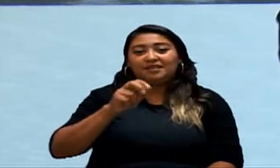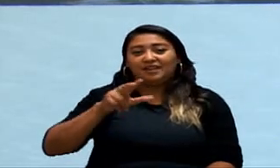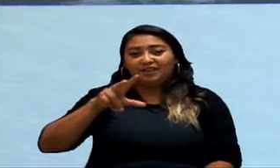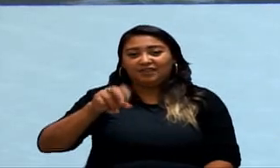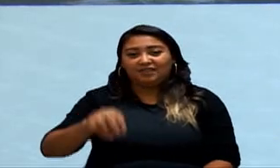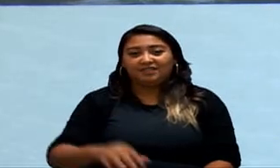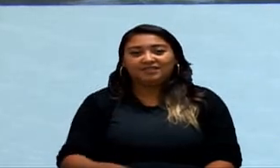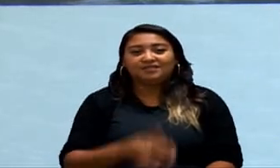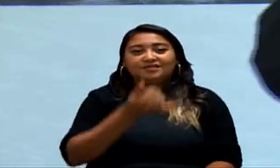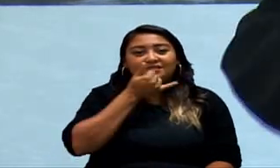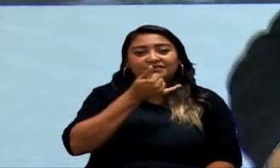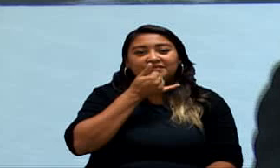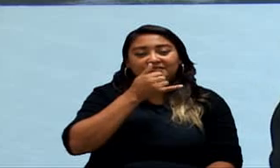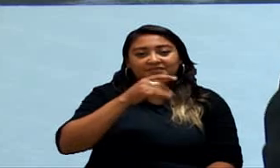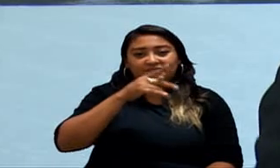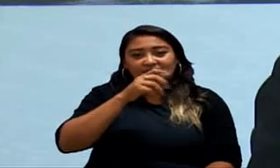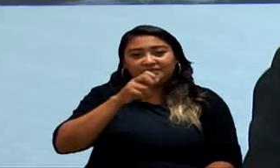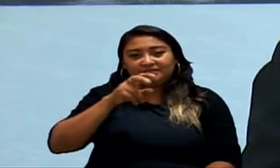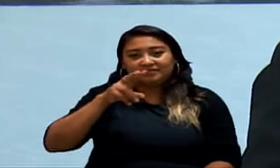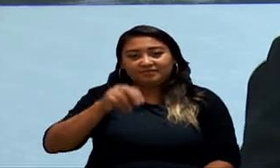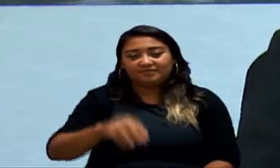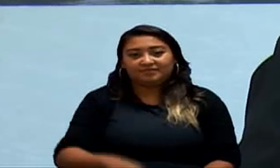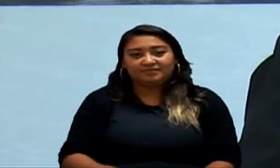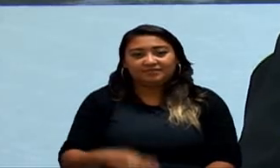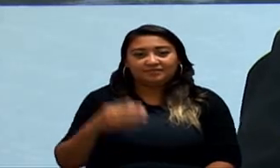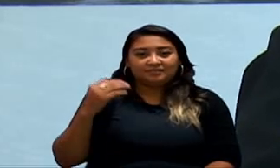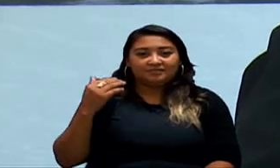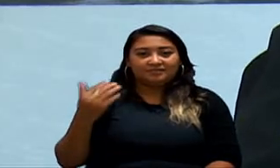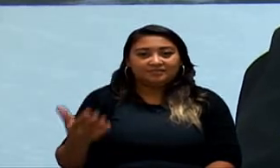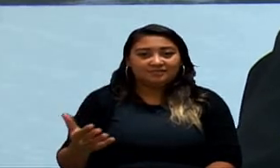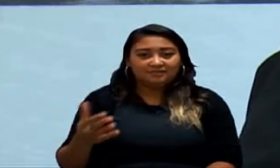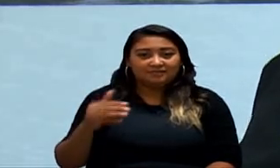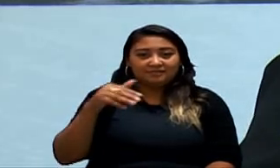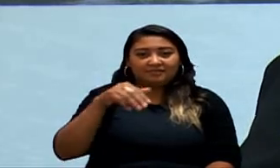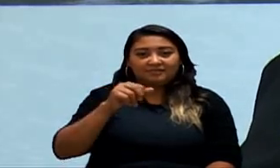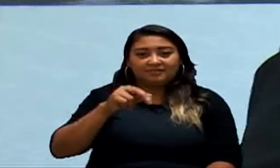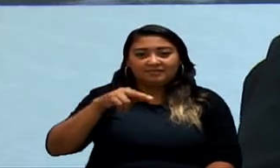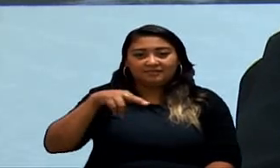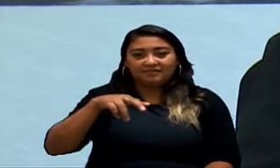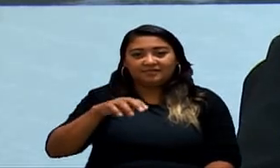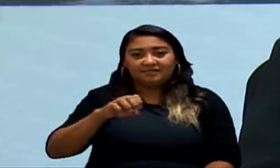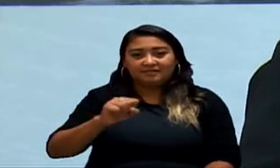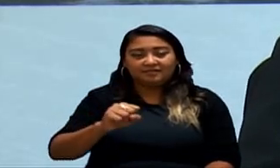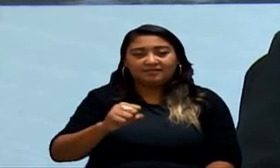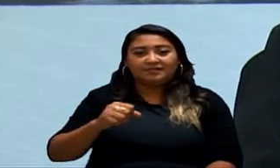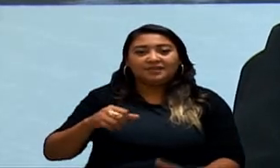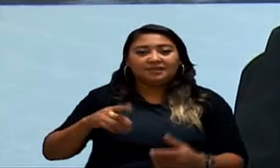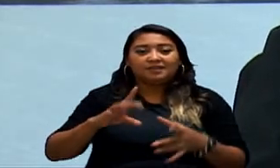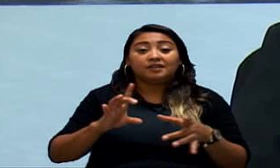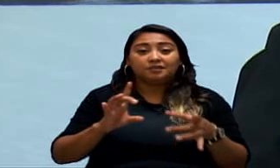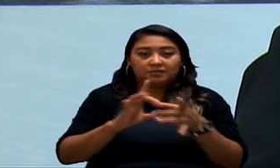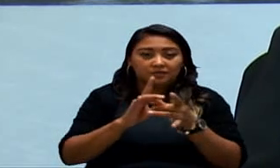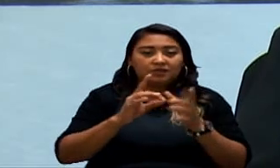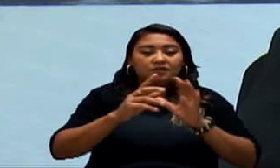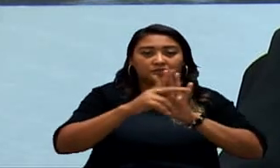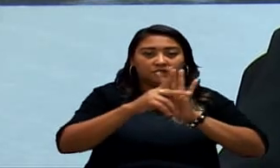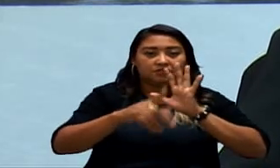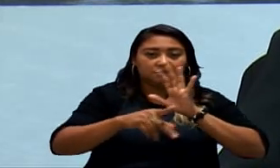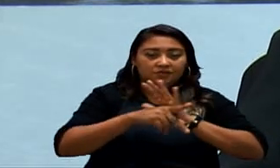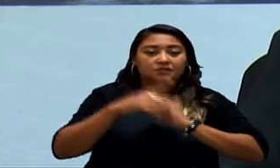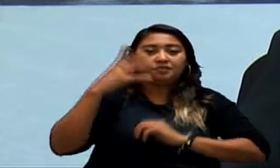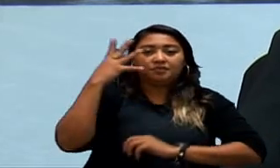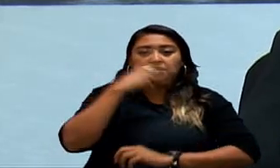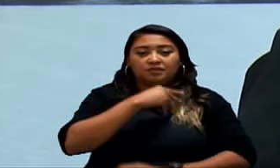O Paulo, gente. Desculpa, Paulo. É o Paulo Marquês. O Paulo está super envolvido num projeto